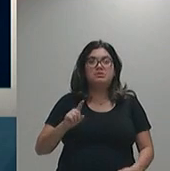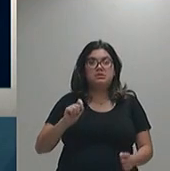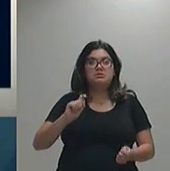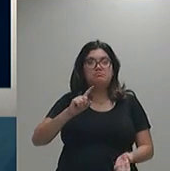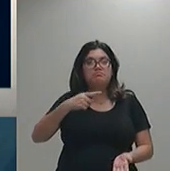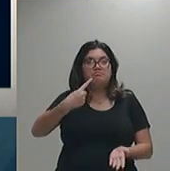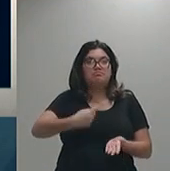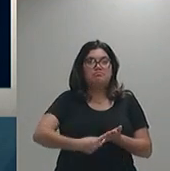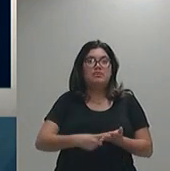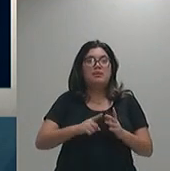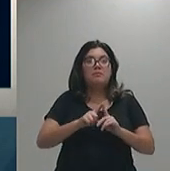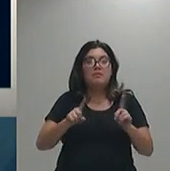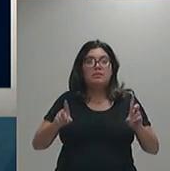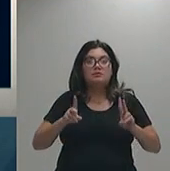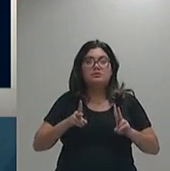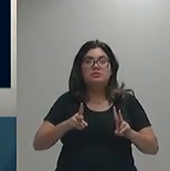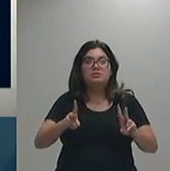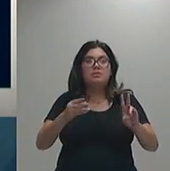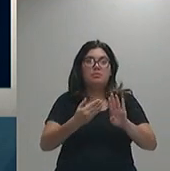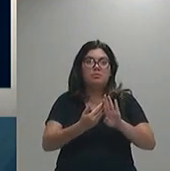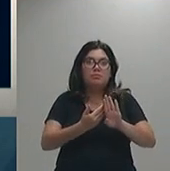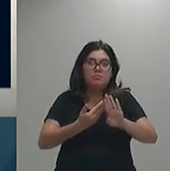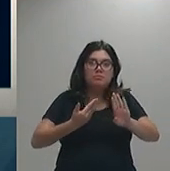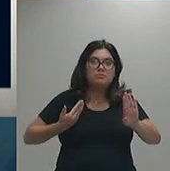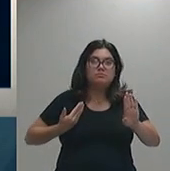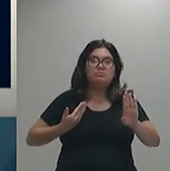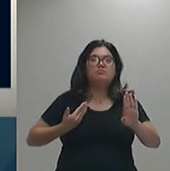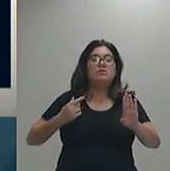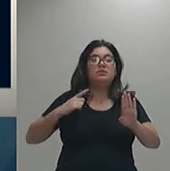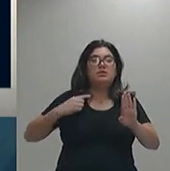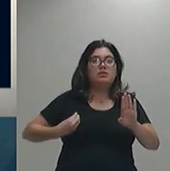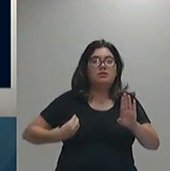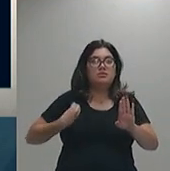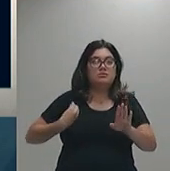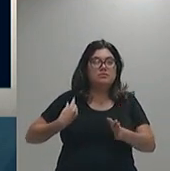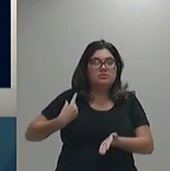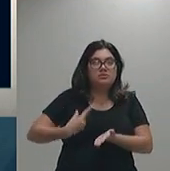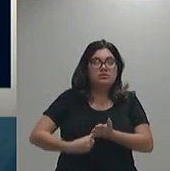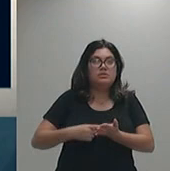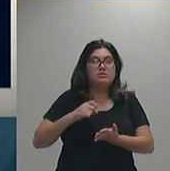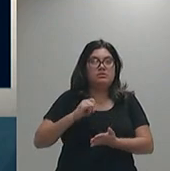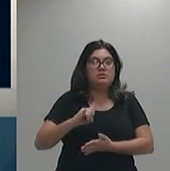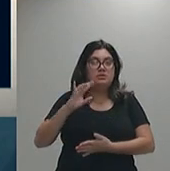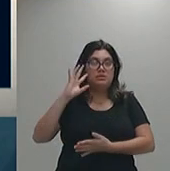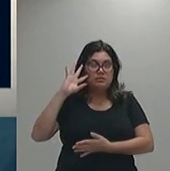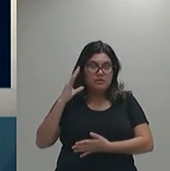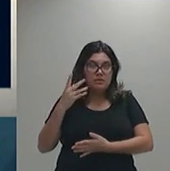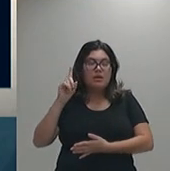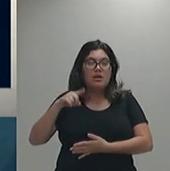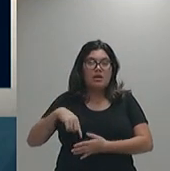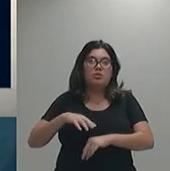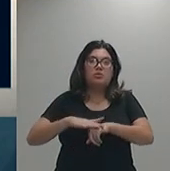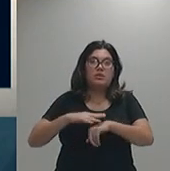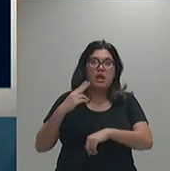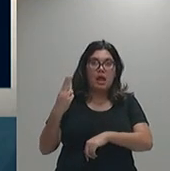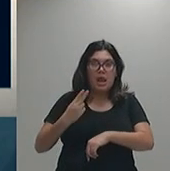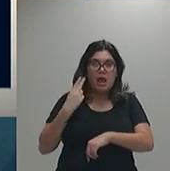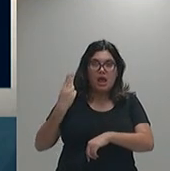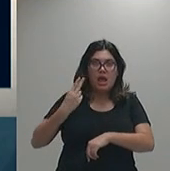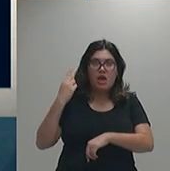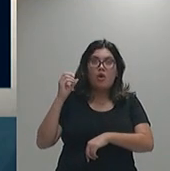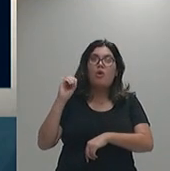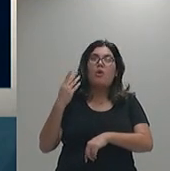mas sempre afastar daquela cláusula quando a situação é de doença grave ou